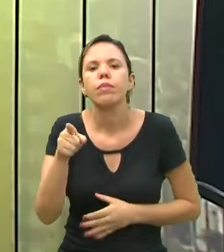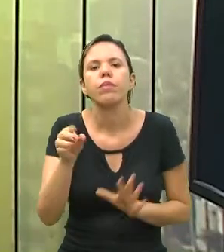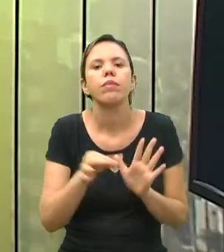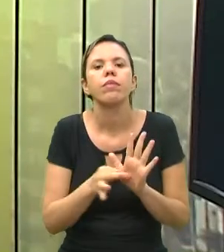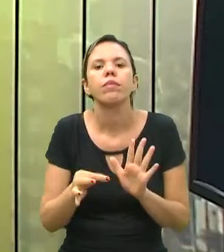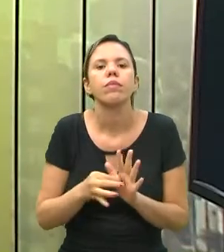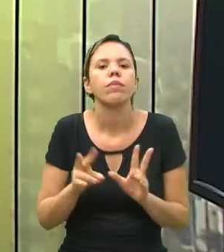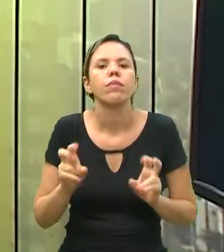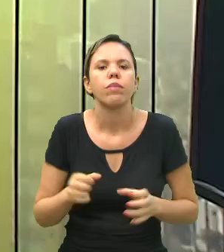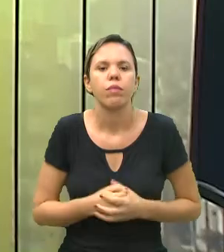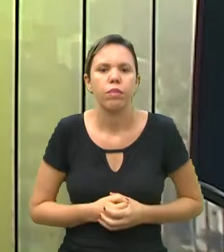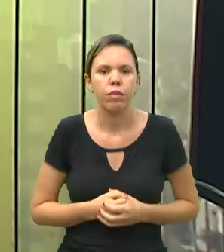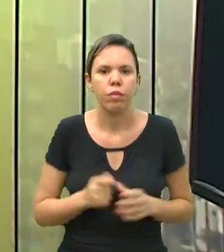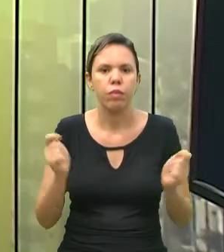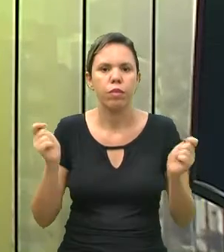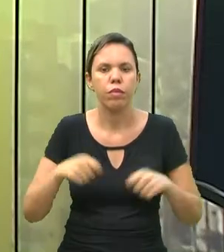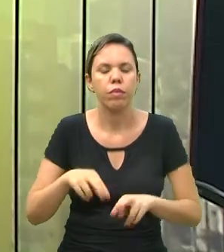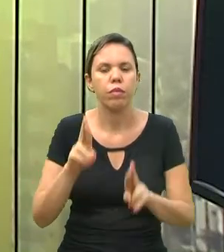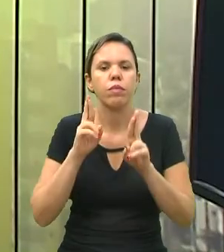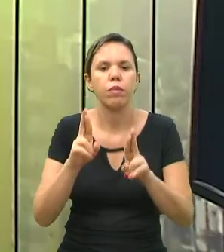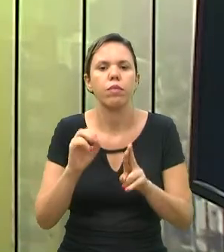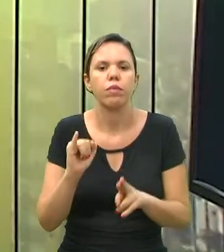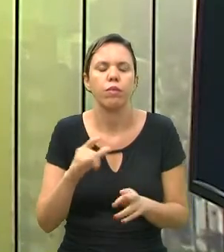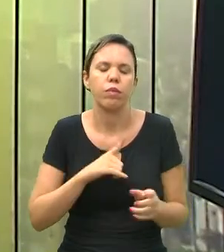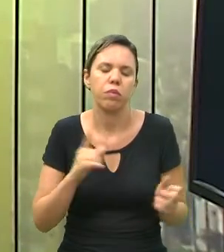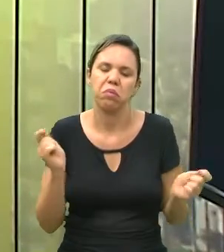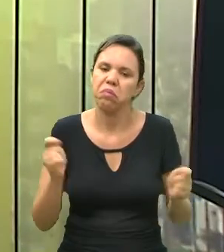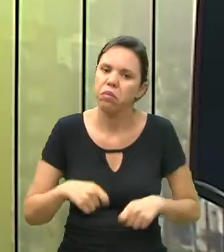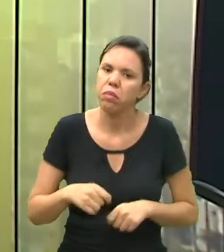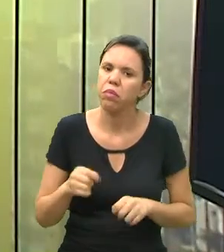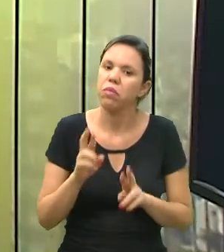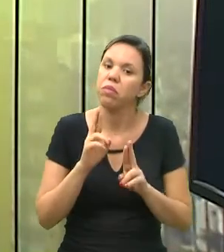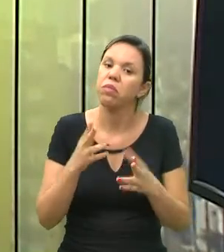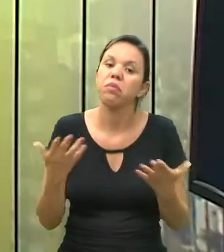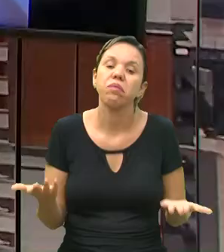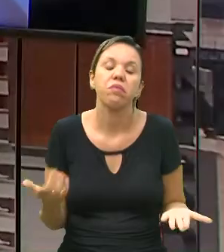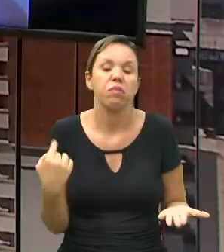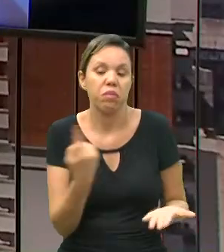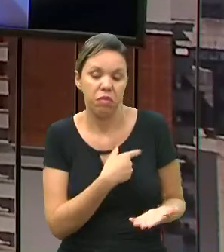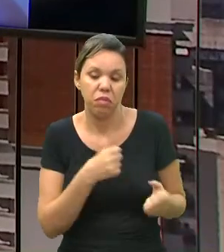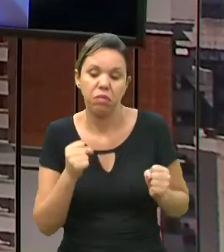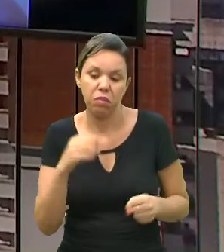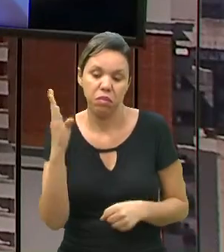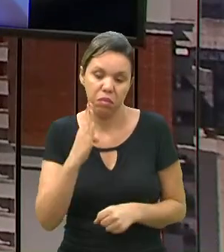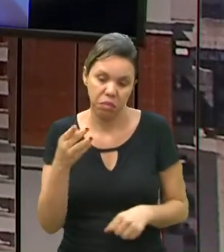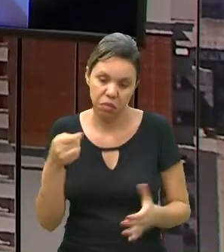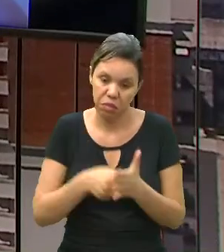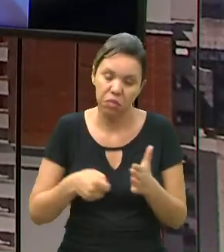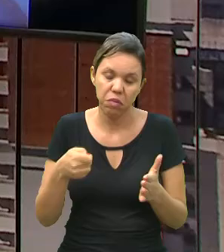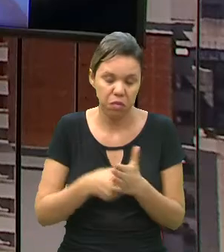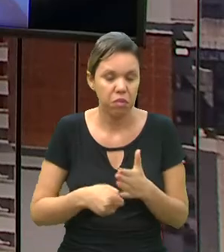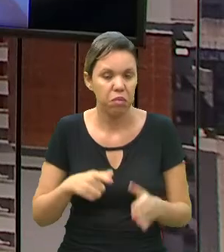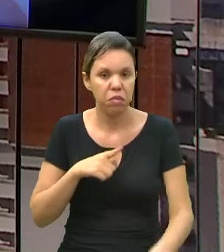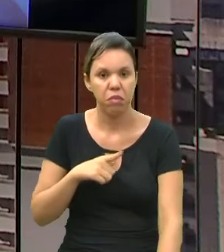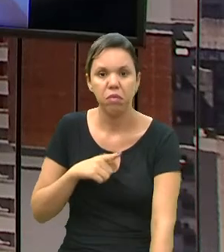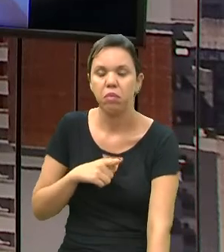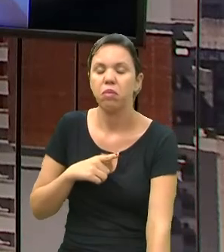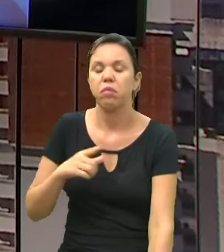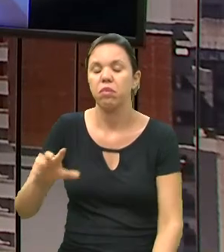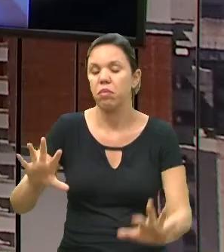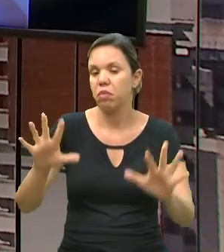a sua opinião sobre uma possível esperança. Existe uma luz no fim do túnel? Podemos ainda lutar por